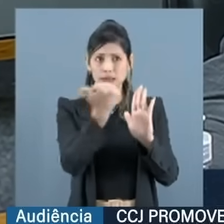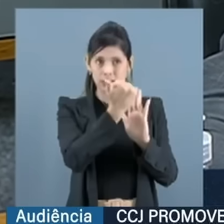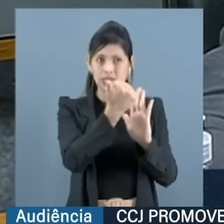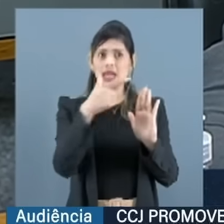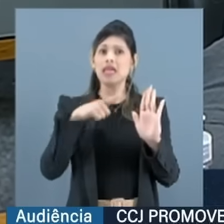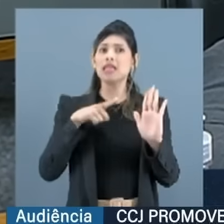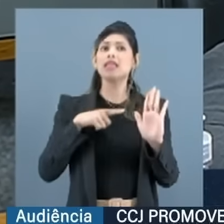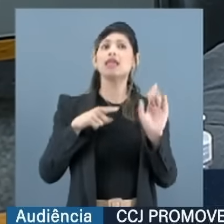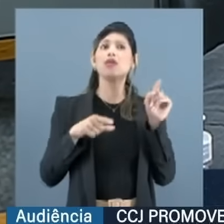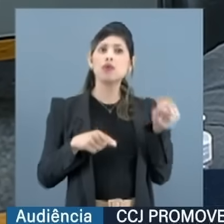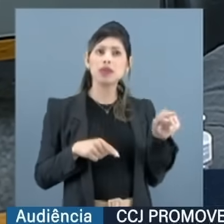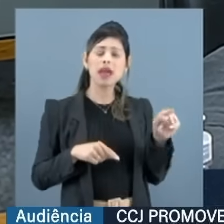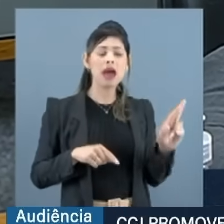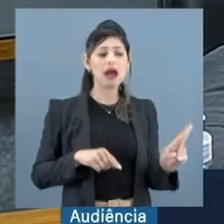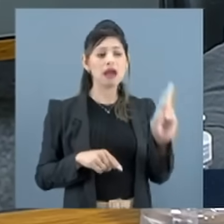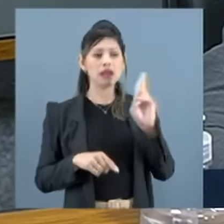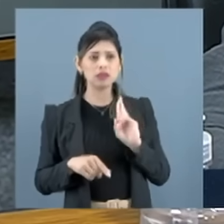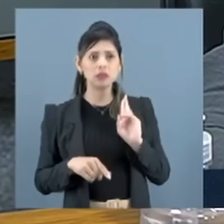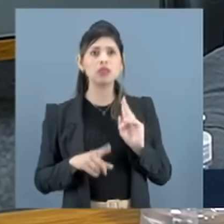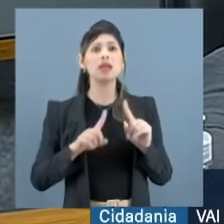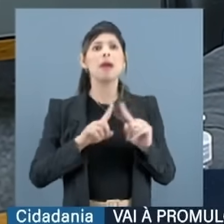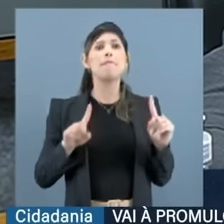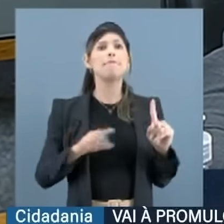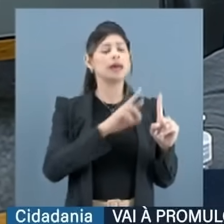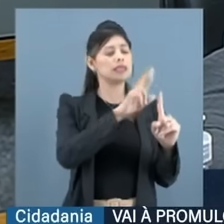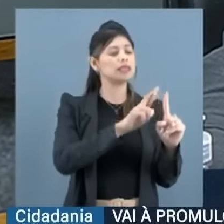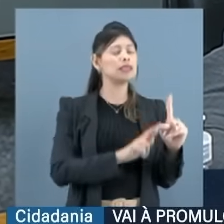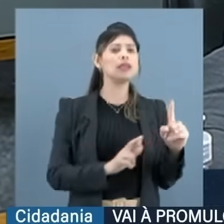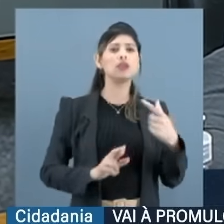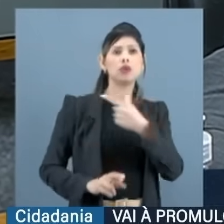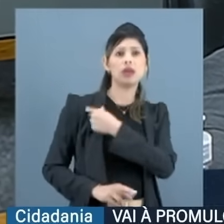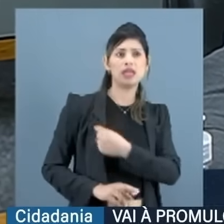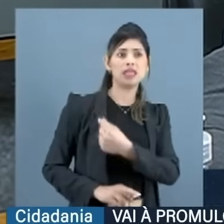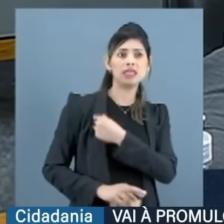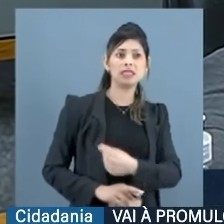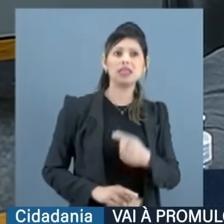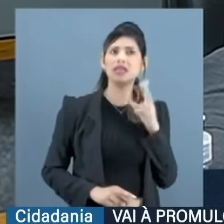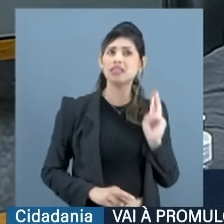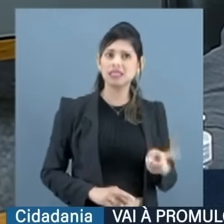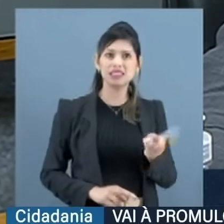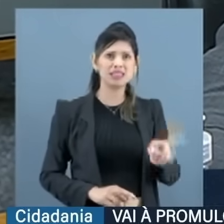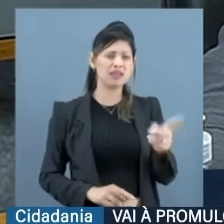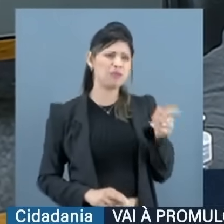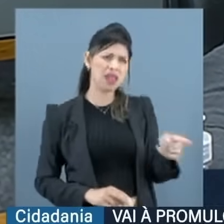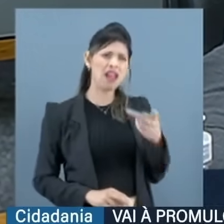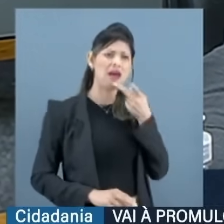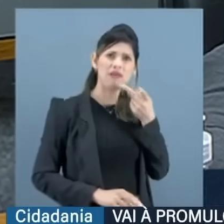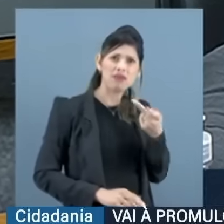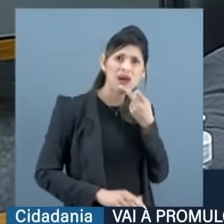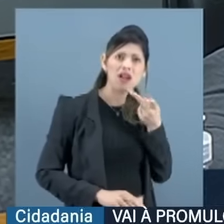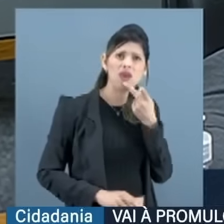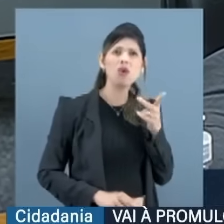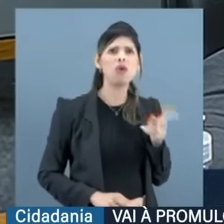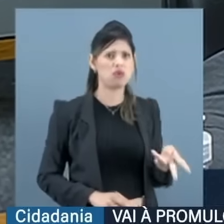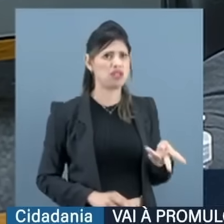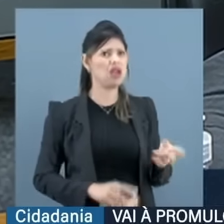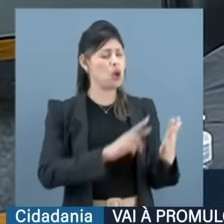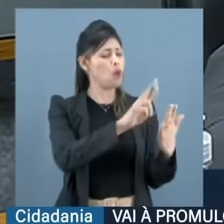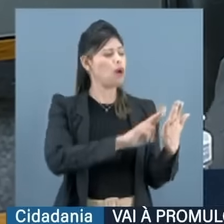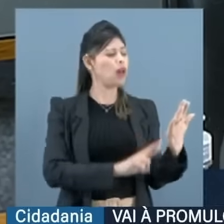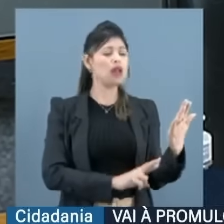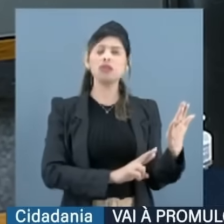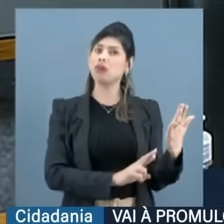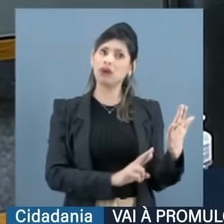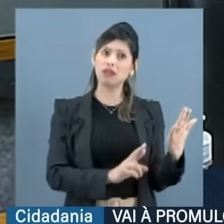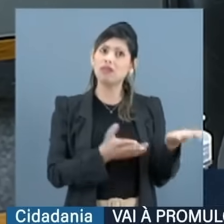tem aqui, vai responder, mas a senadora Elisiane, desde o primeiro momento, ela já declarou, o relatório está pronto.